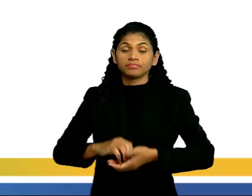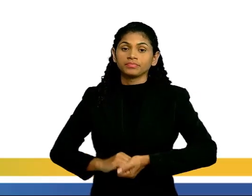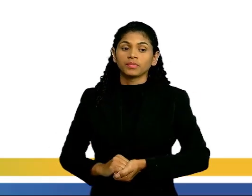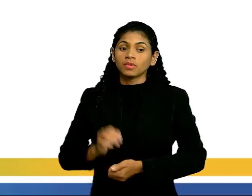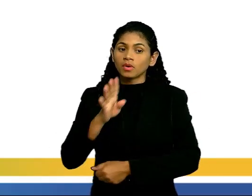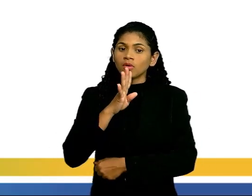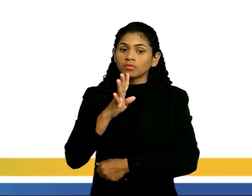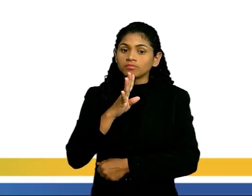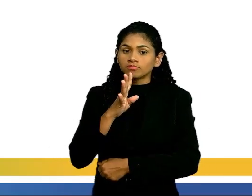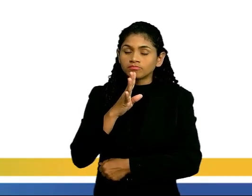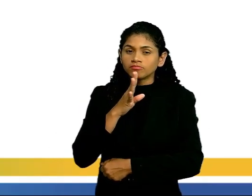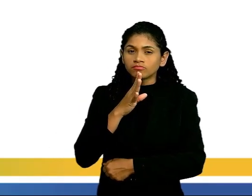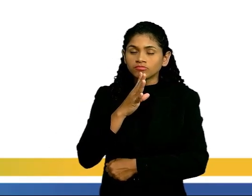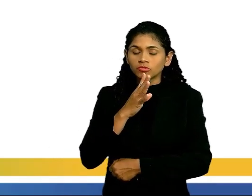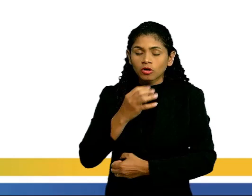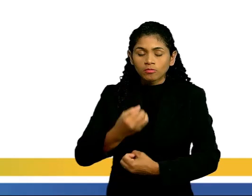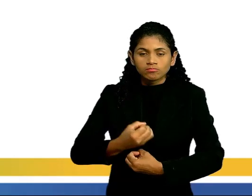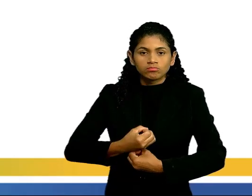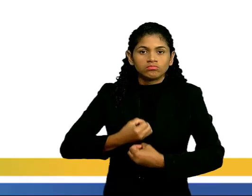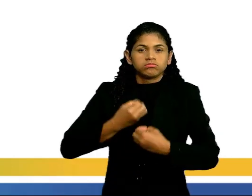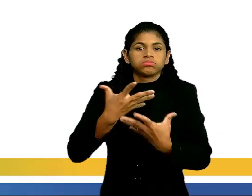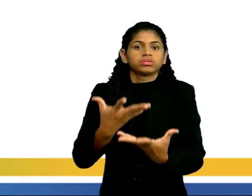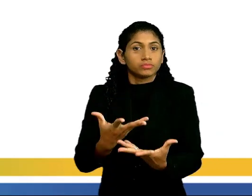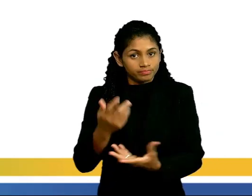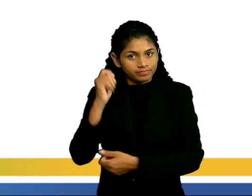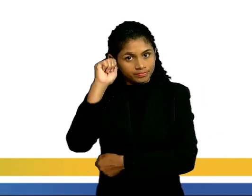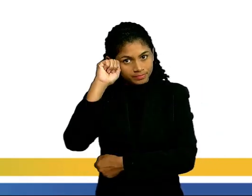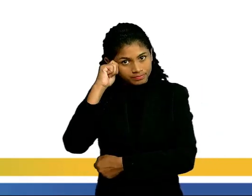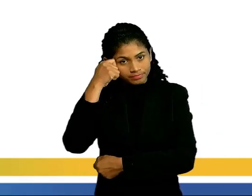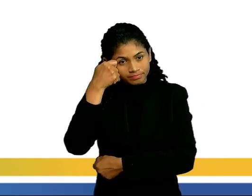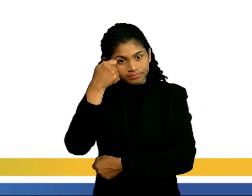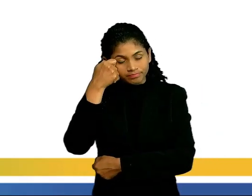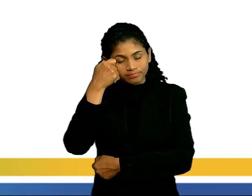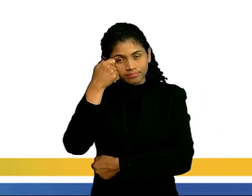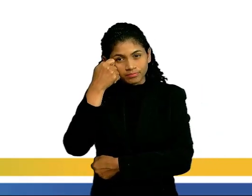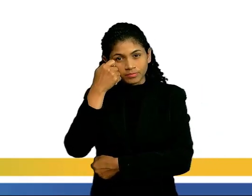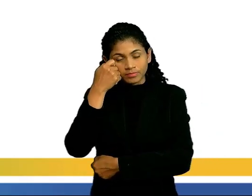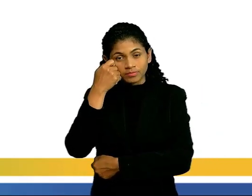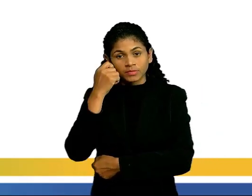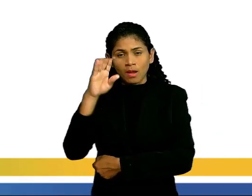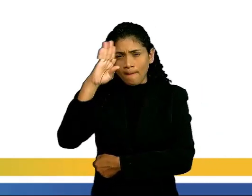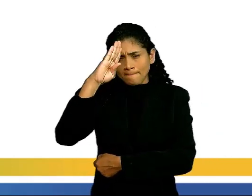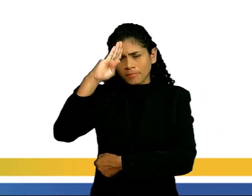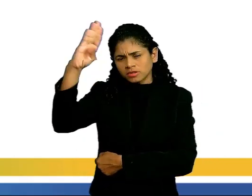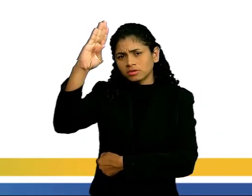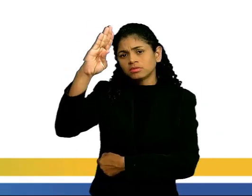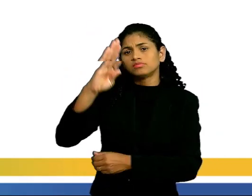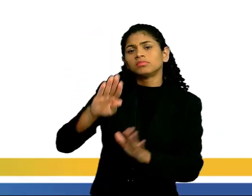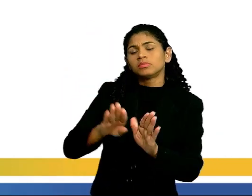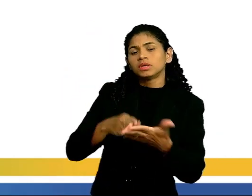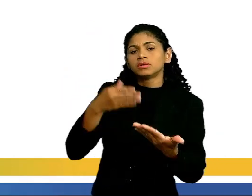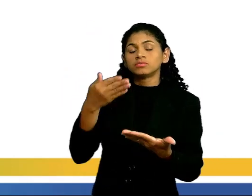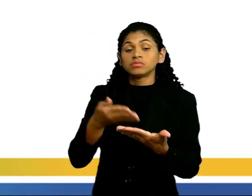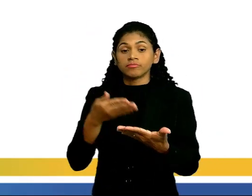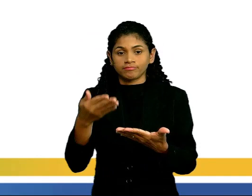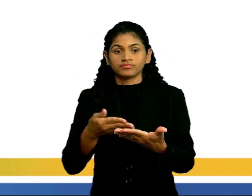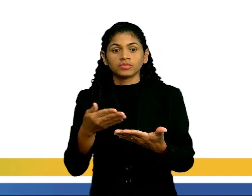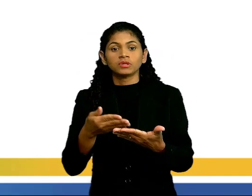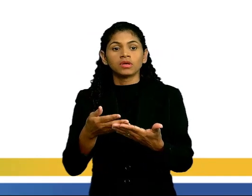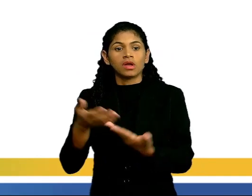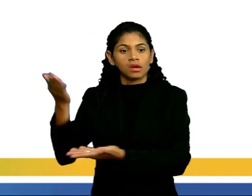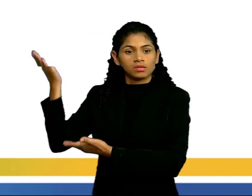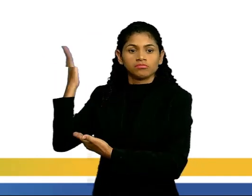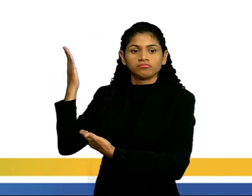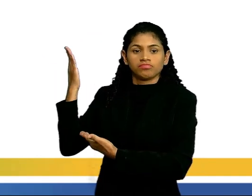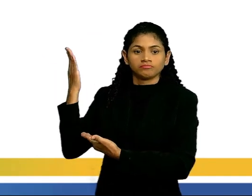a poetisa negra, tá? E aí a principal obra dela publicada é Quarto de Despejo,